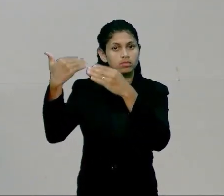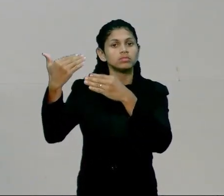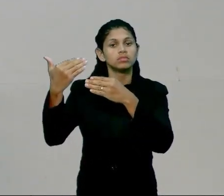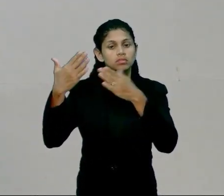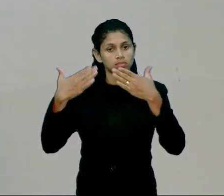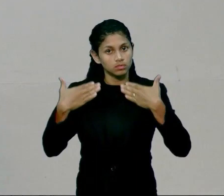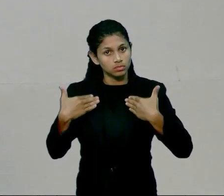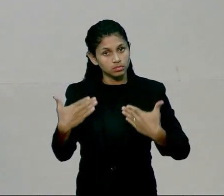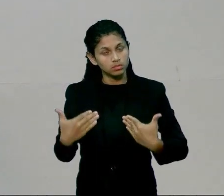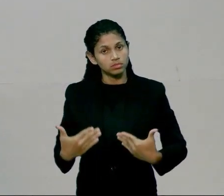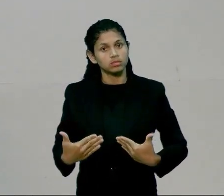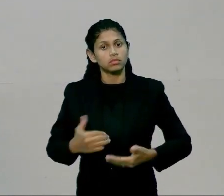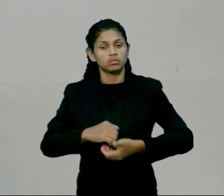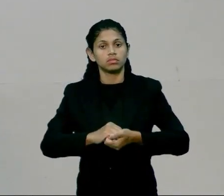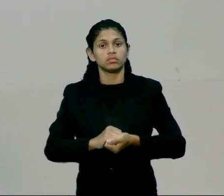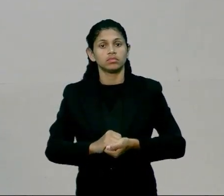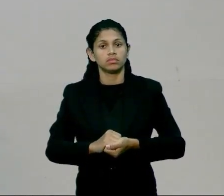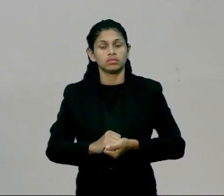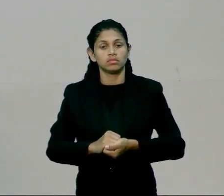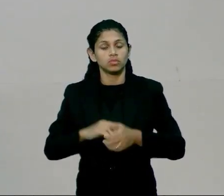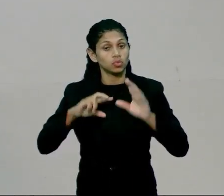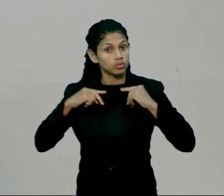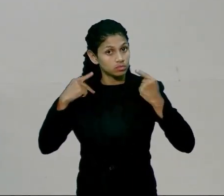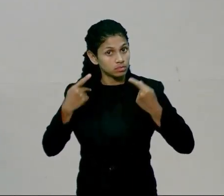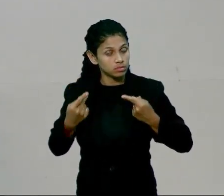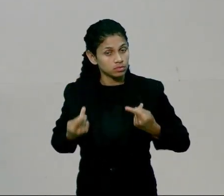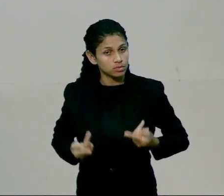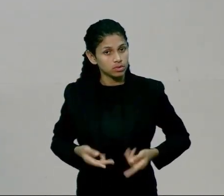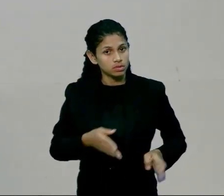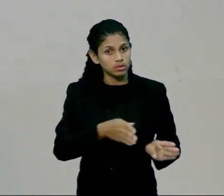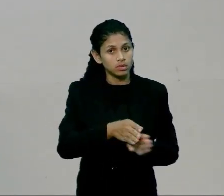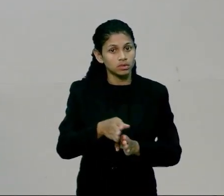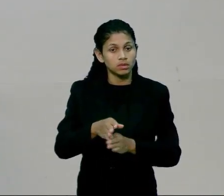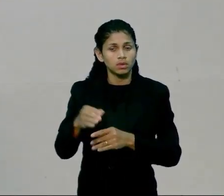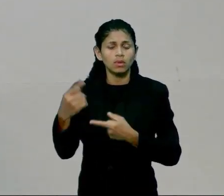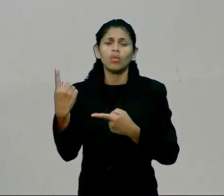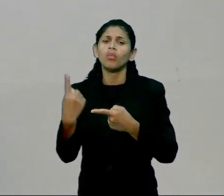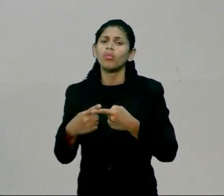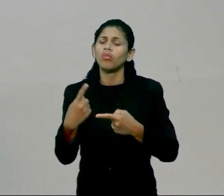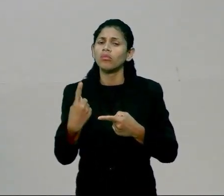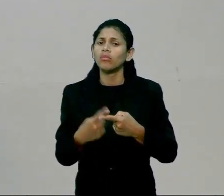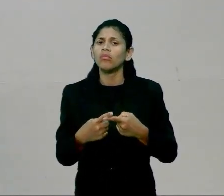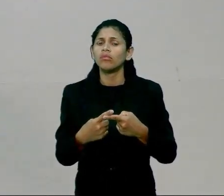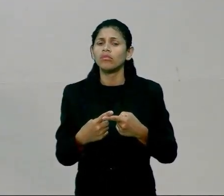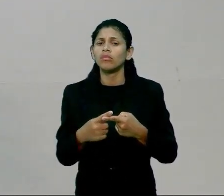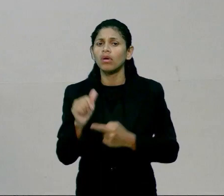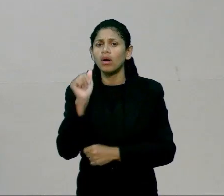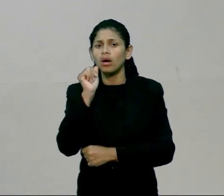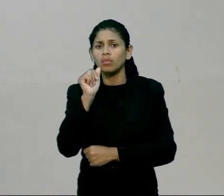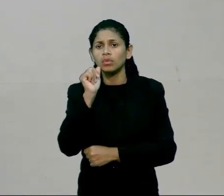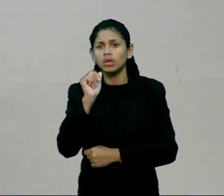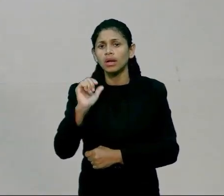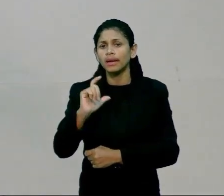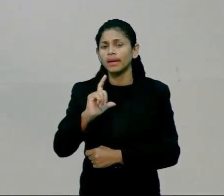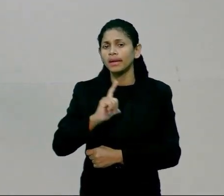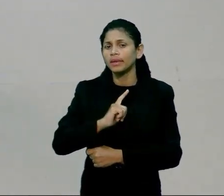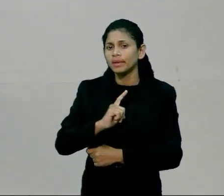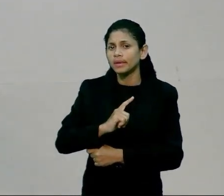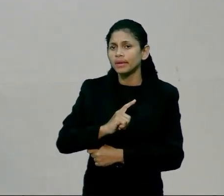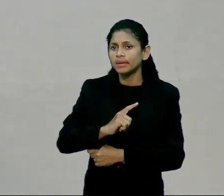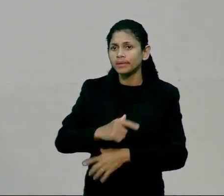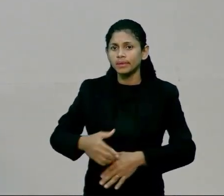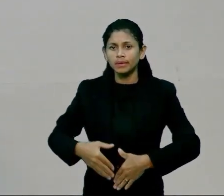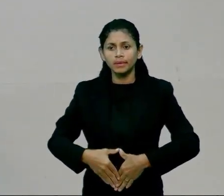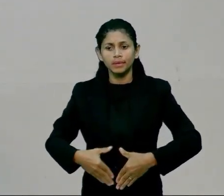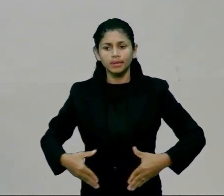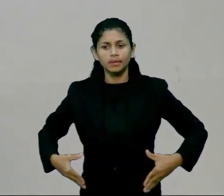corporal, né, na evolução do ser humano, que vão fazendo esse direcionamento do porquê. Por que a mulher tem que ter a cintura pélvica um pouco mais